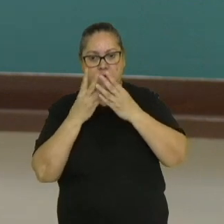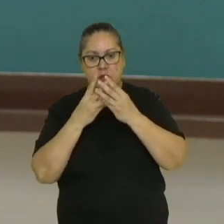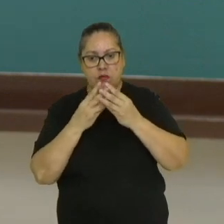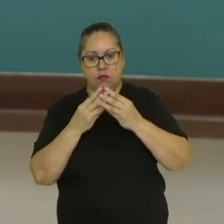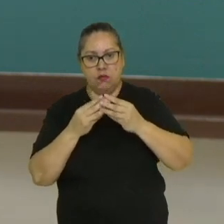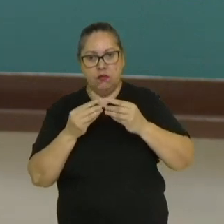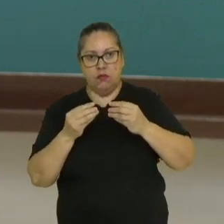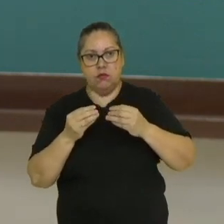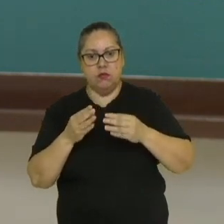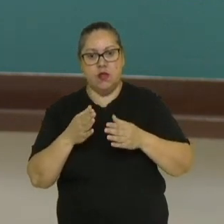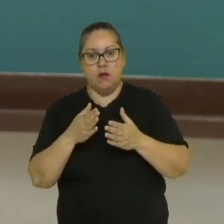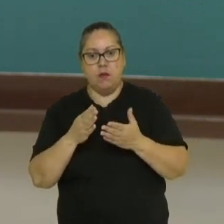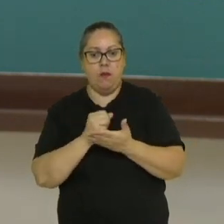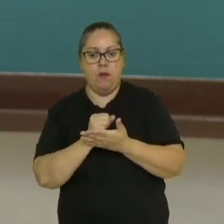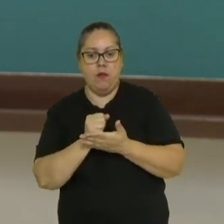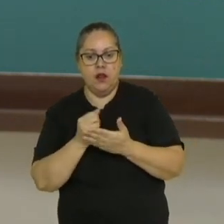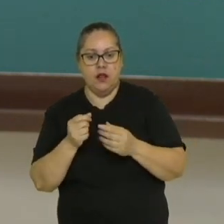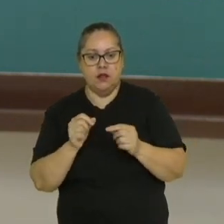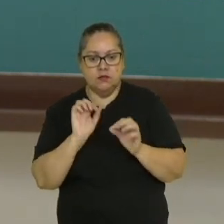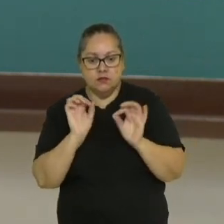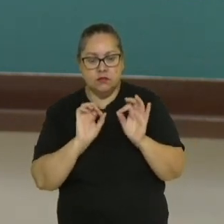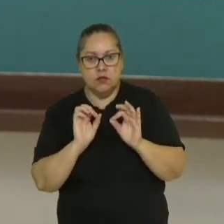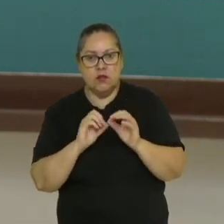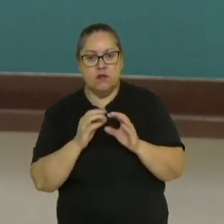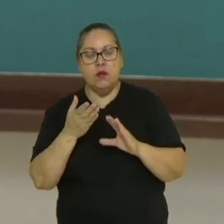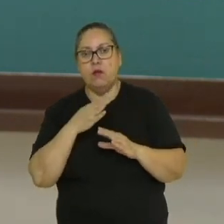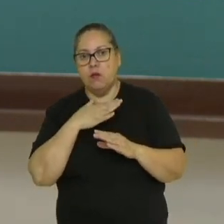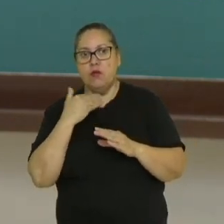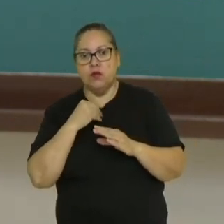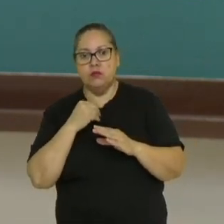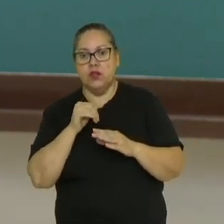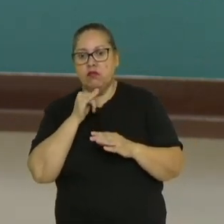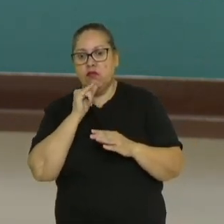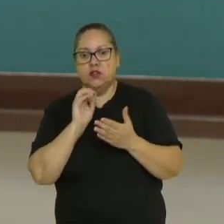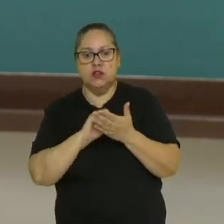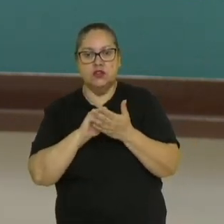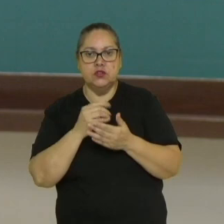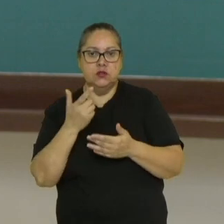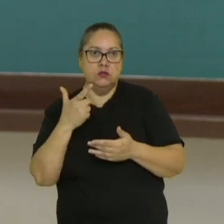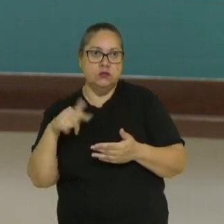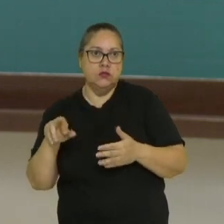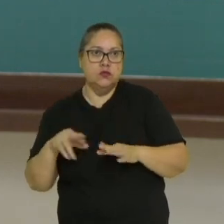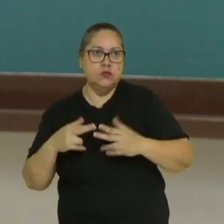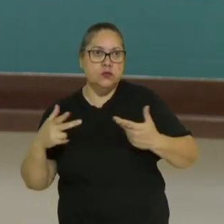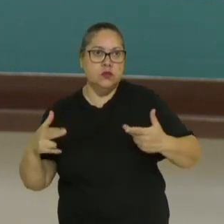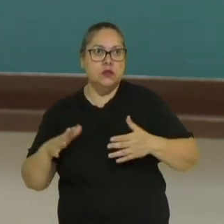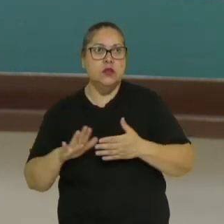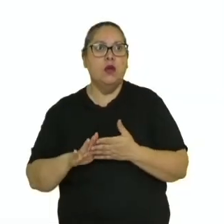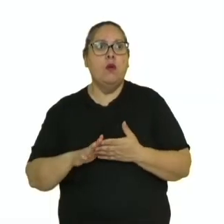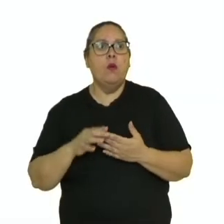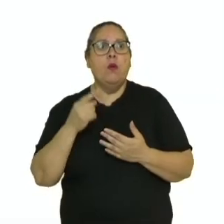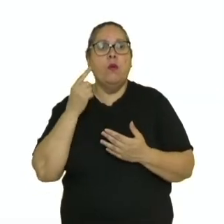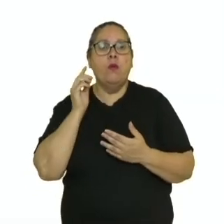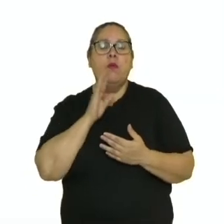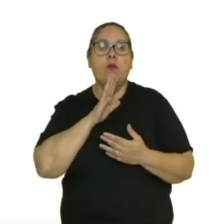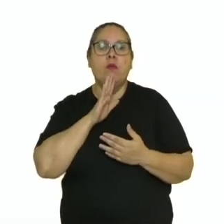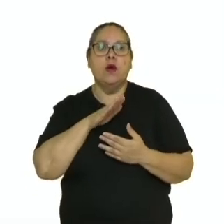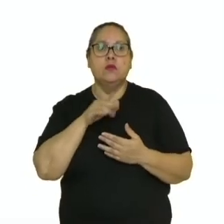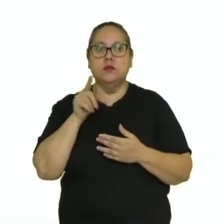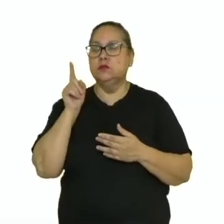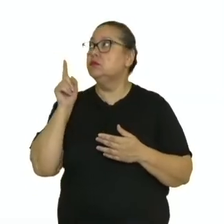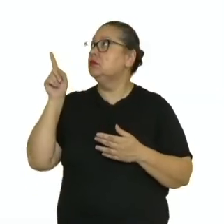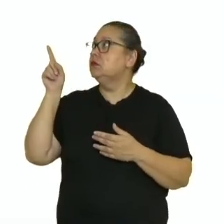Não é uma morte programada. Ela vai morrer por falta de energia e de outras coisas. Olha, o mal de